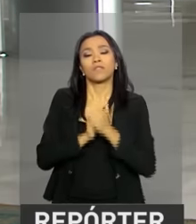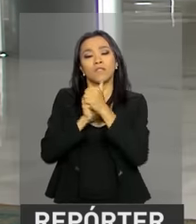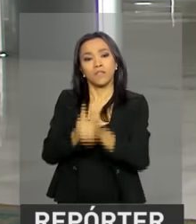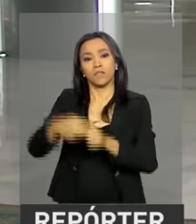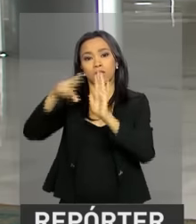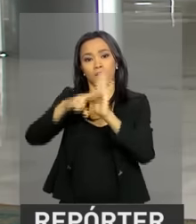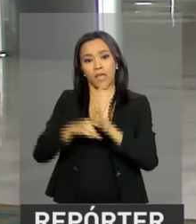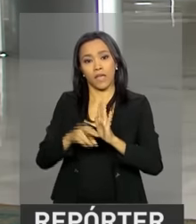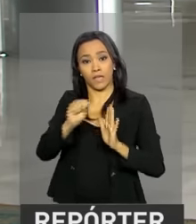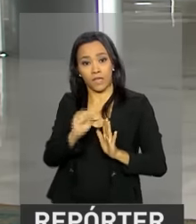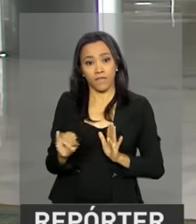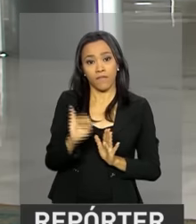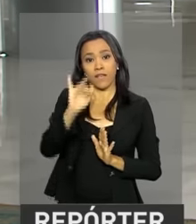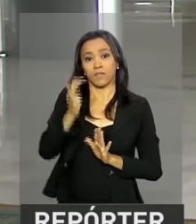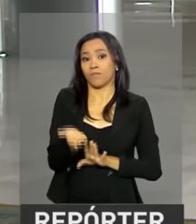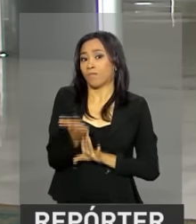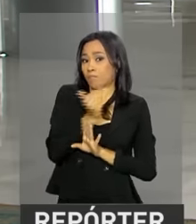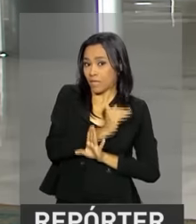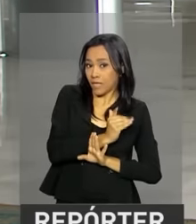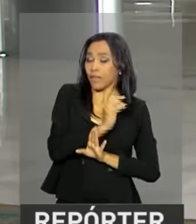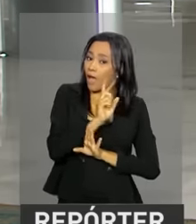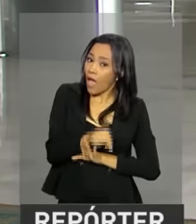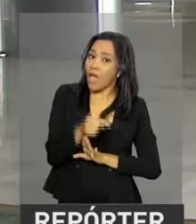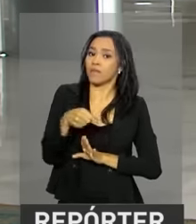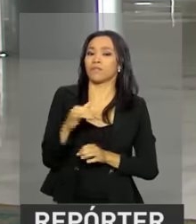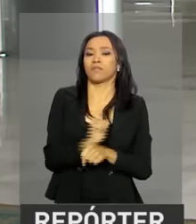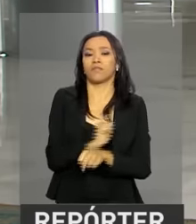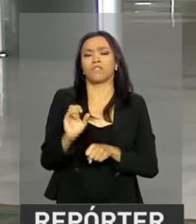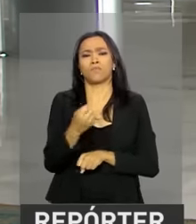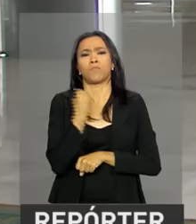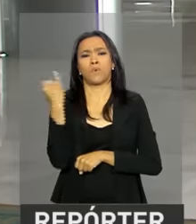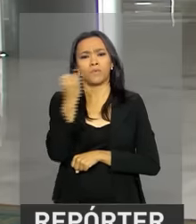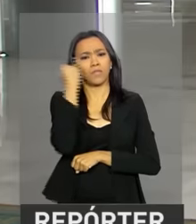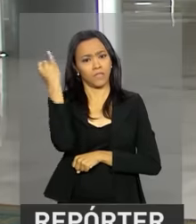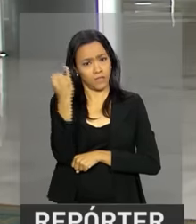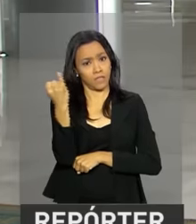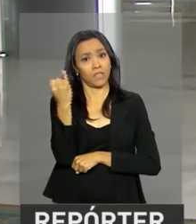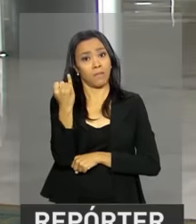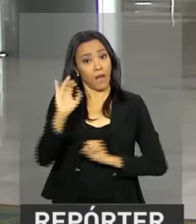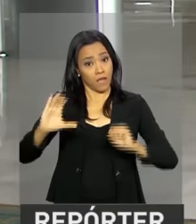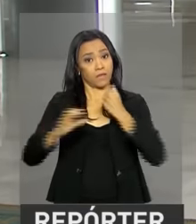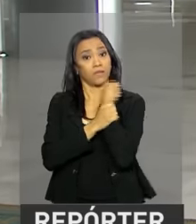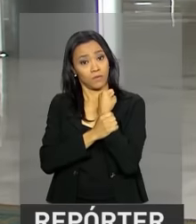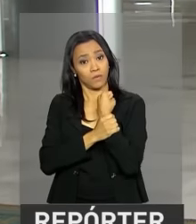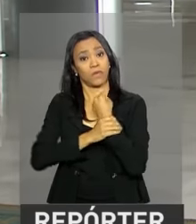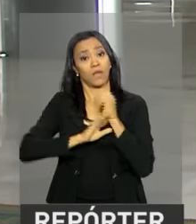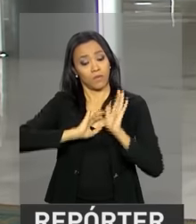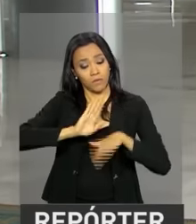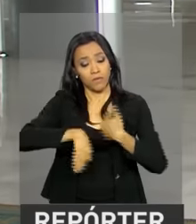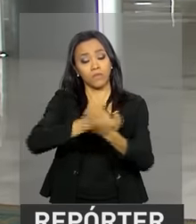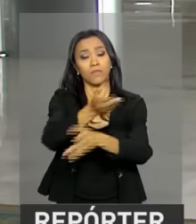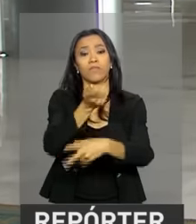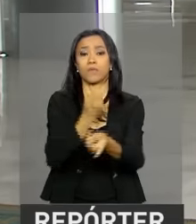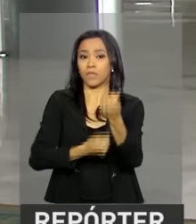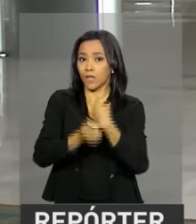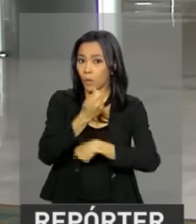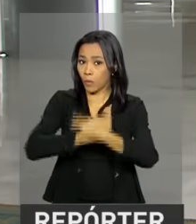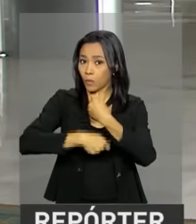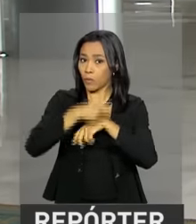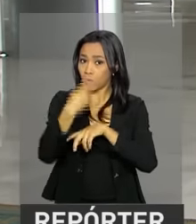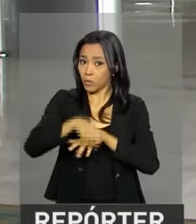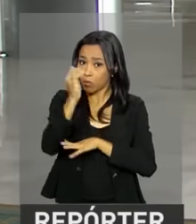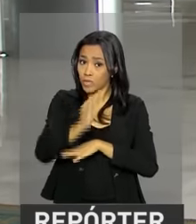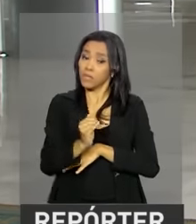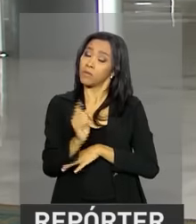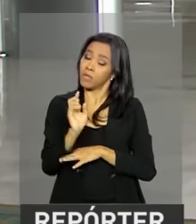inflação anterior são medidas importantes para que o Brasil para garantir o crescimento econômico no Brasil e para que o